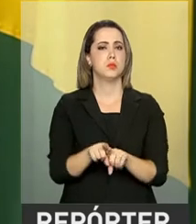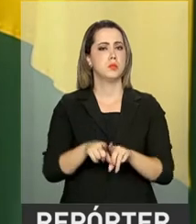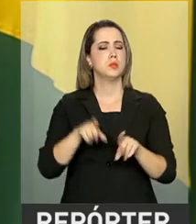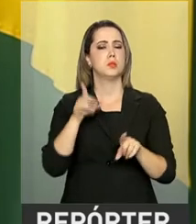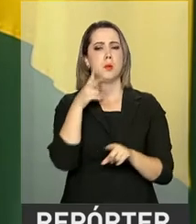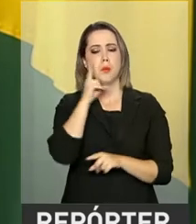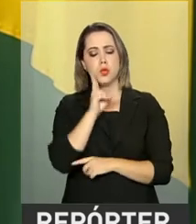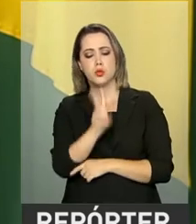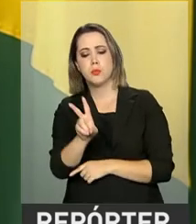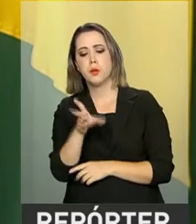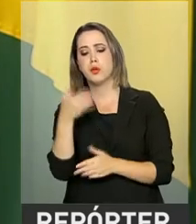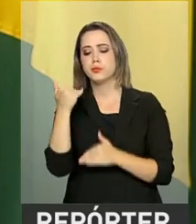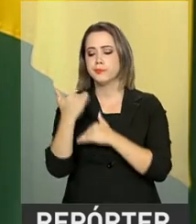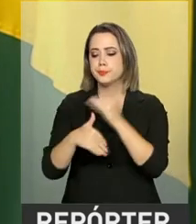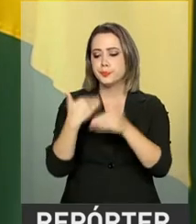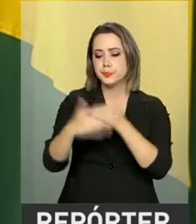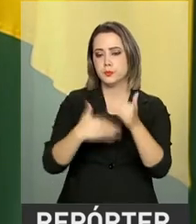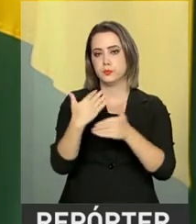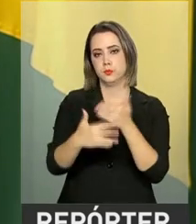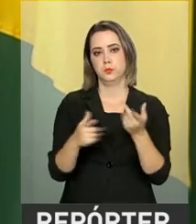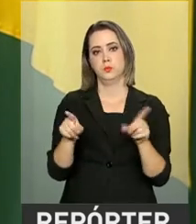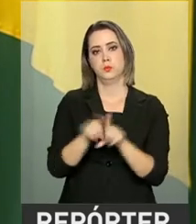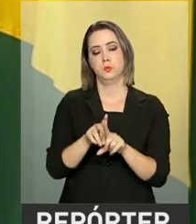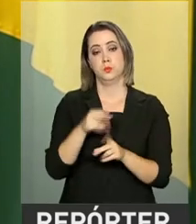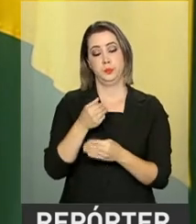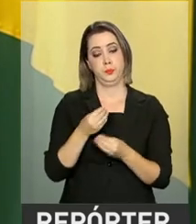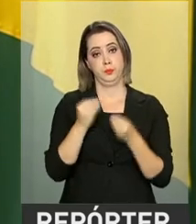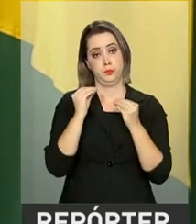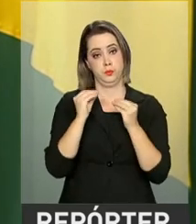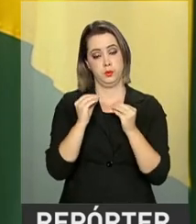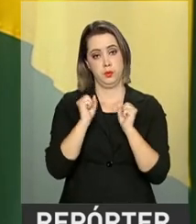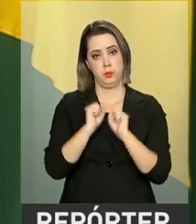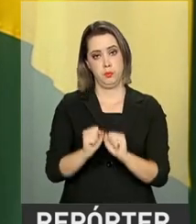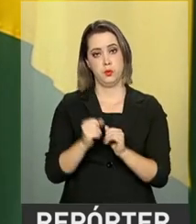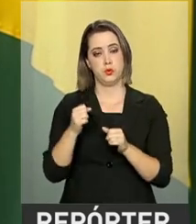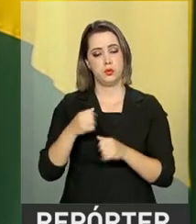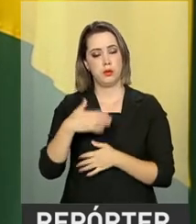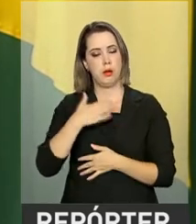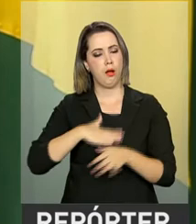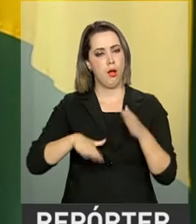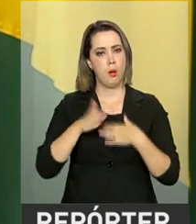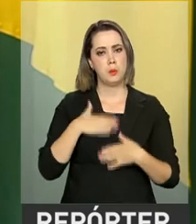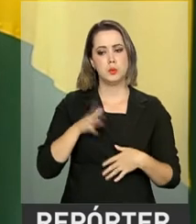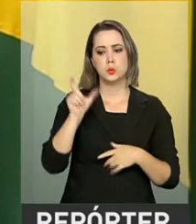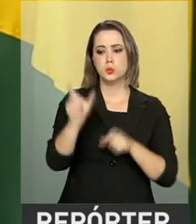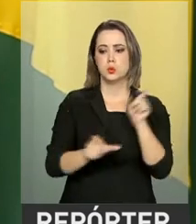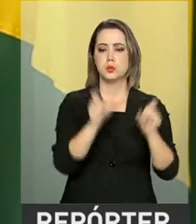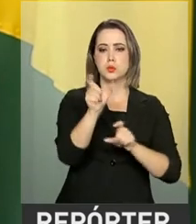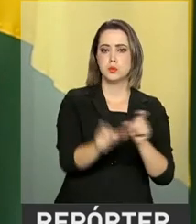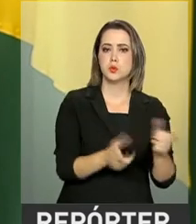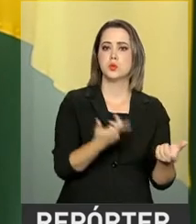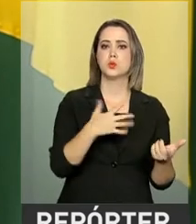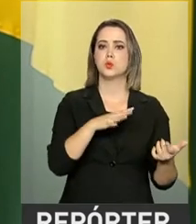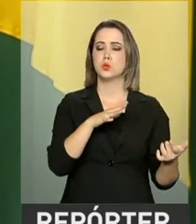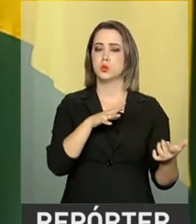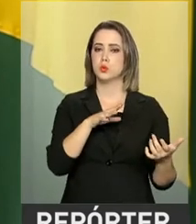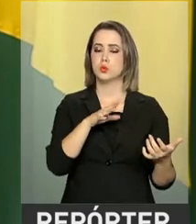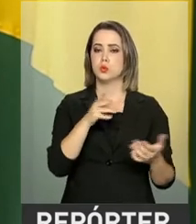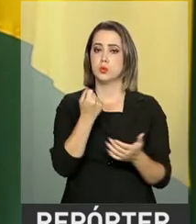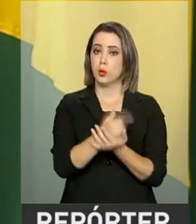expressão que já se faz rotineiramente e que da absoluta tranquilidade para o consumidor brasileiro e para o estrangeiro